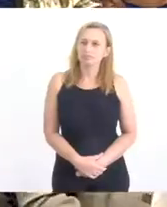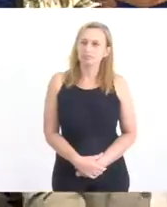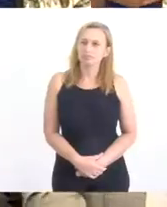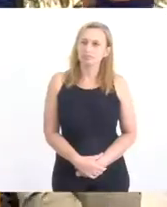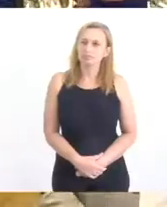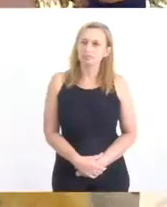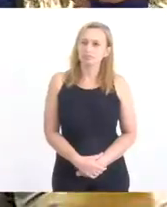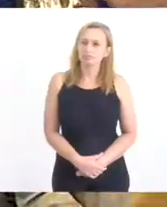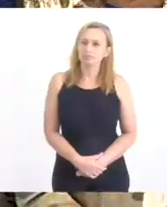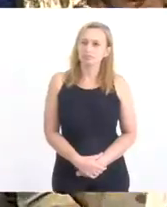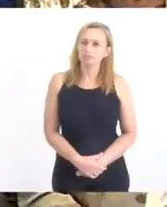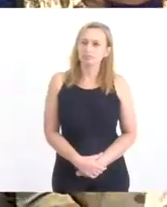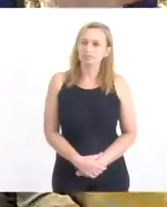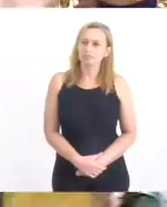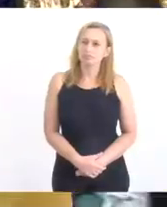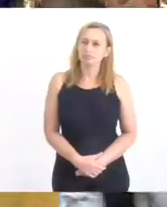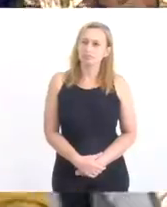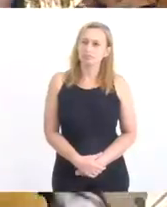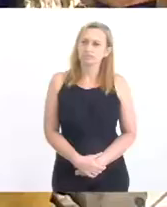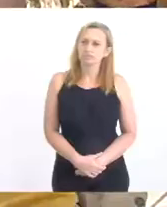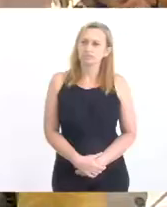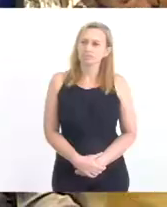fala tá